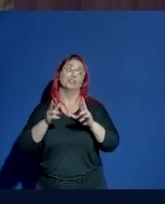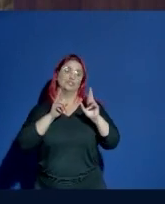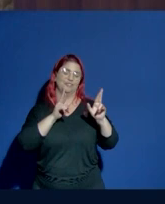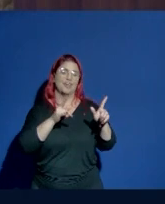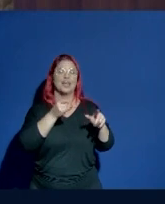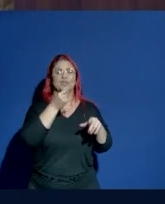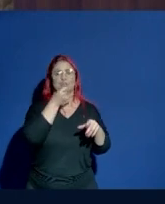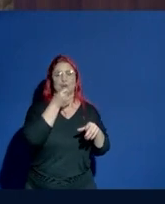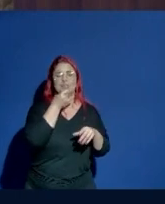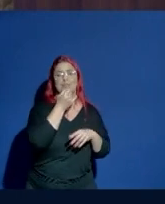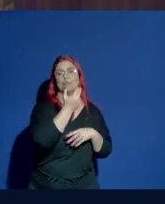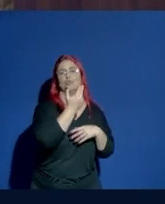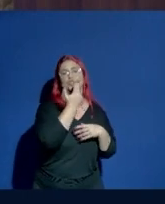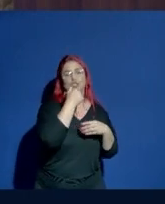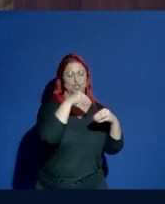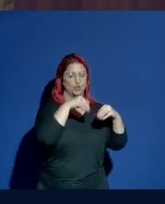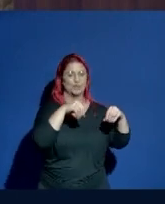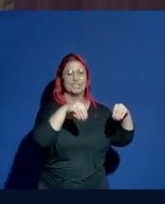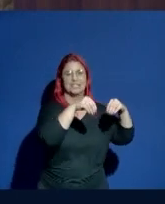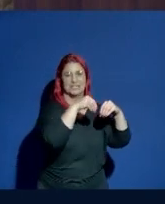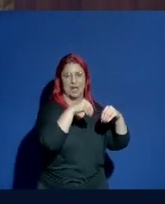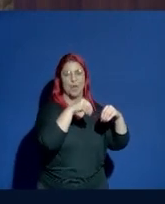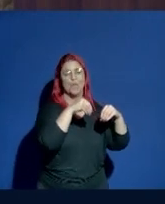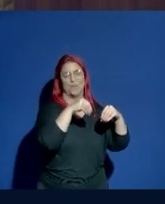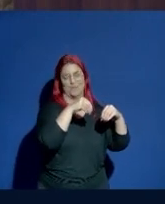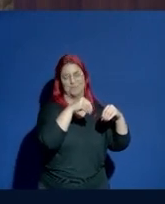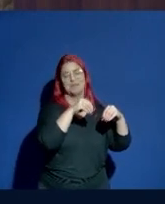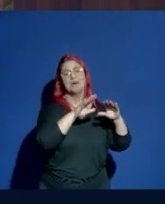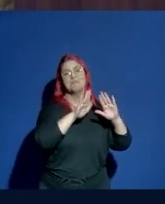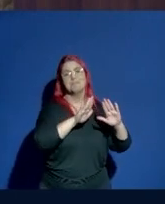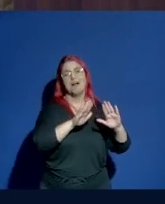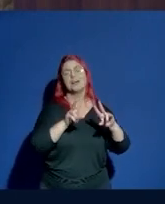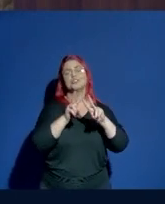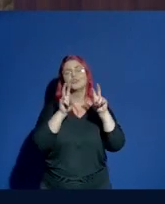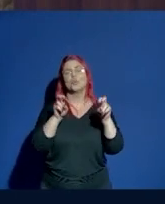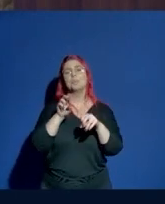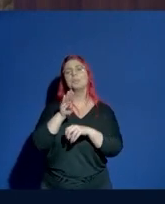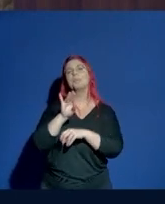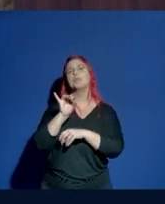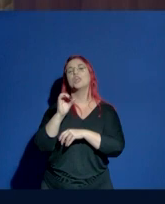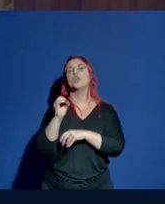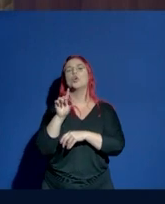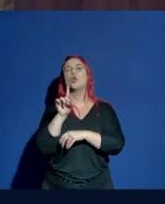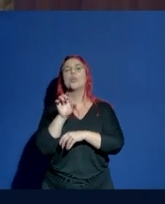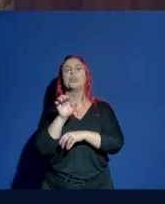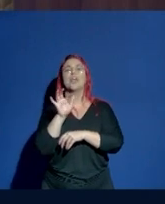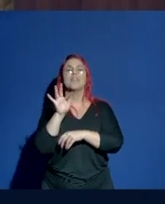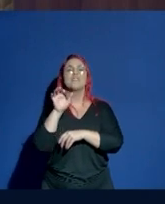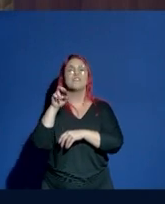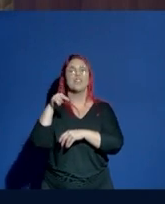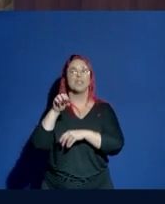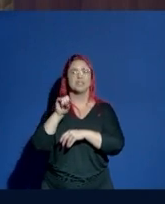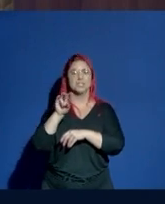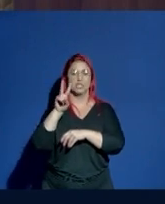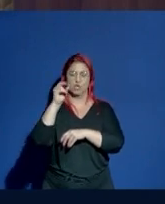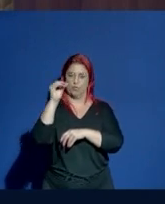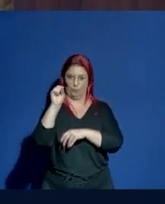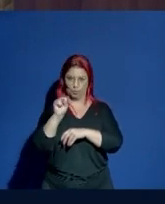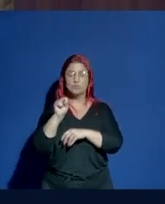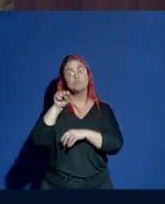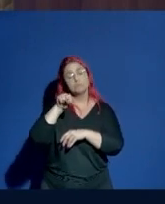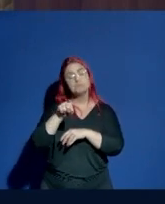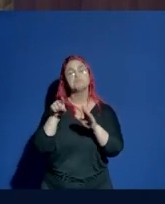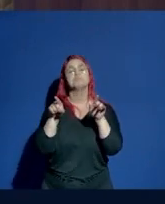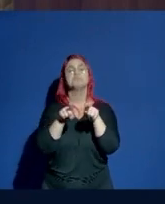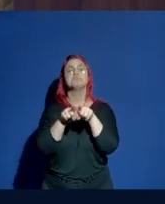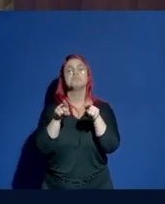pode extrapolar o que era o setor de nutrição para dentro do setor de biodefensivos, como isso amadureceu, e o setor de biodefensivos começa